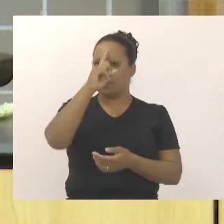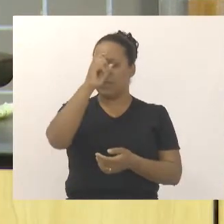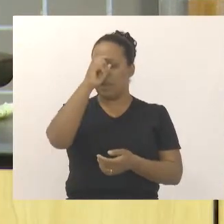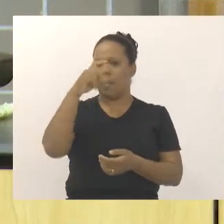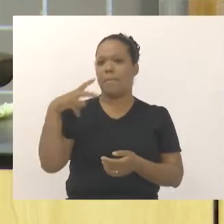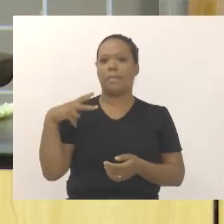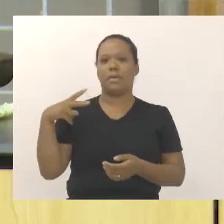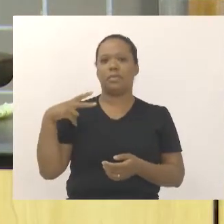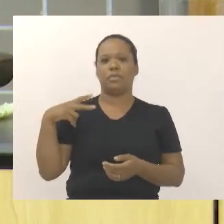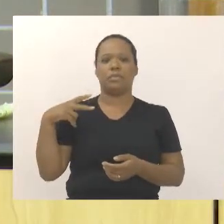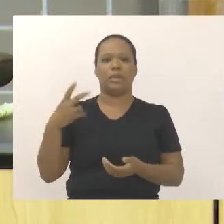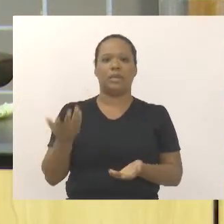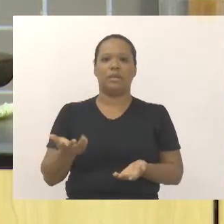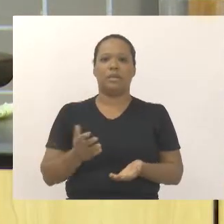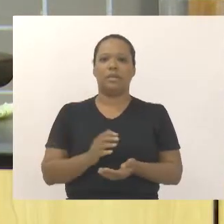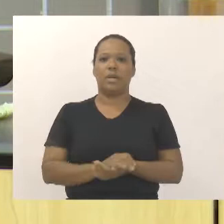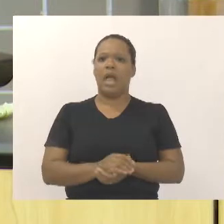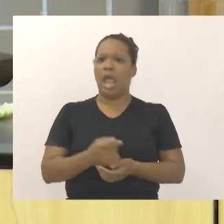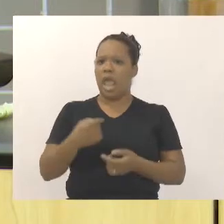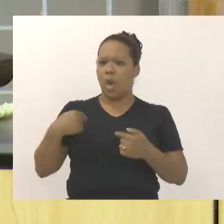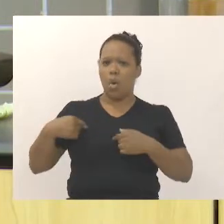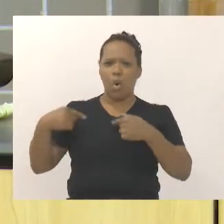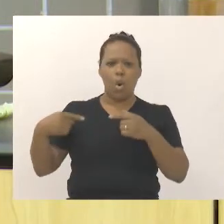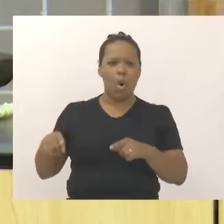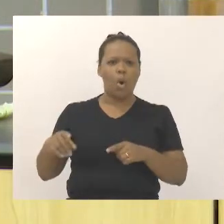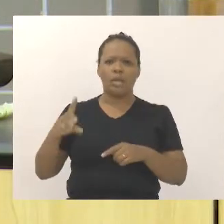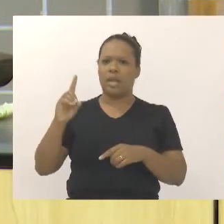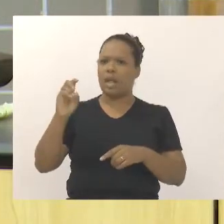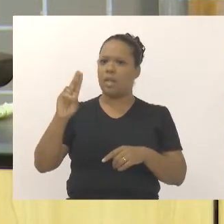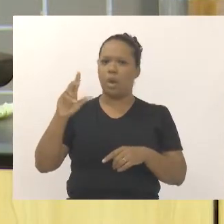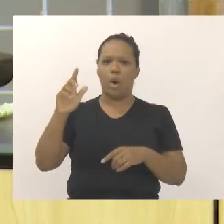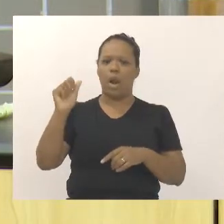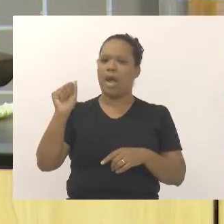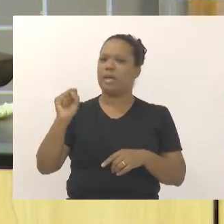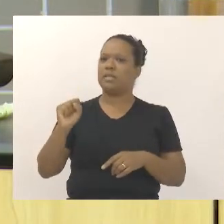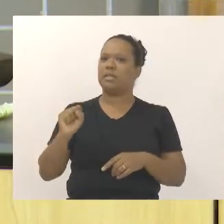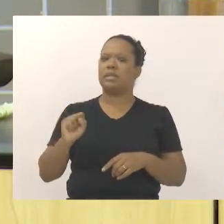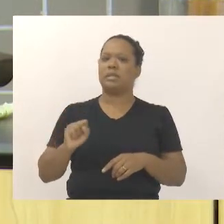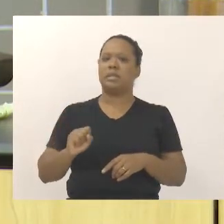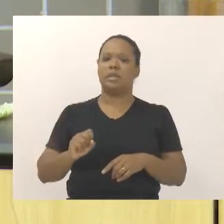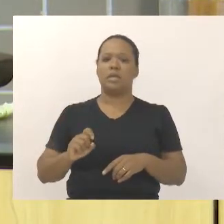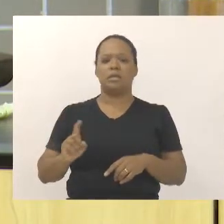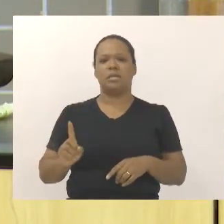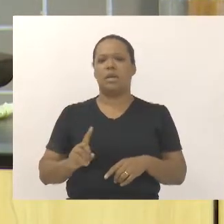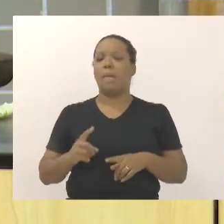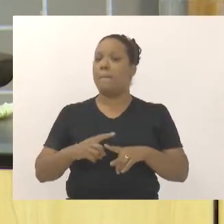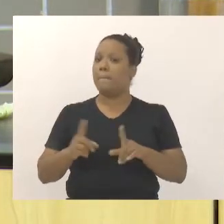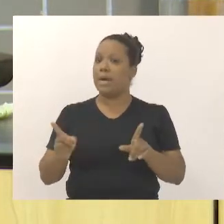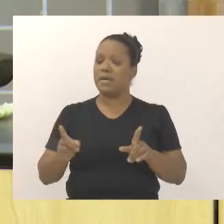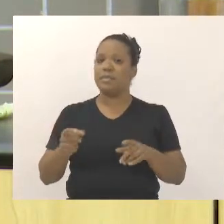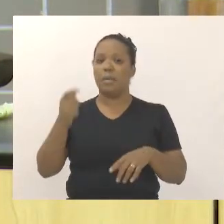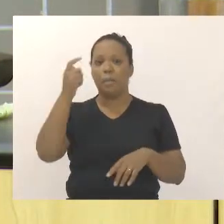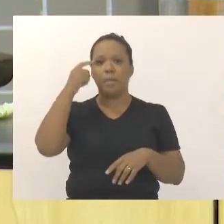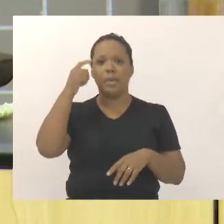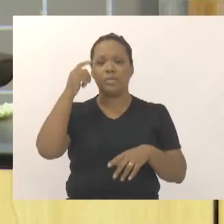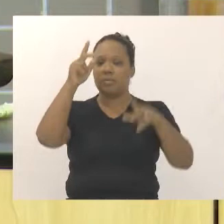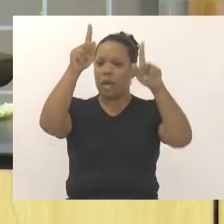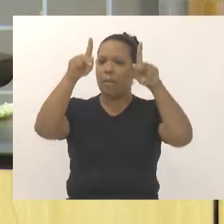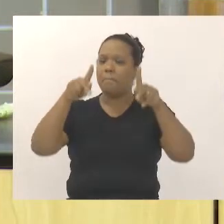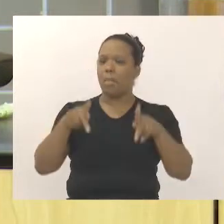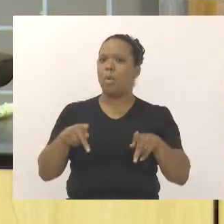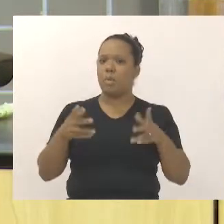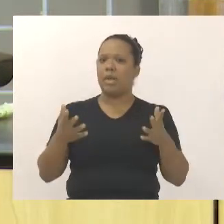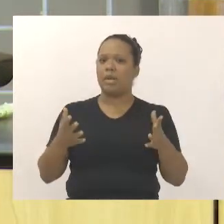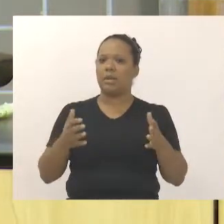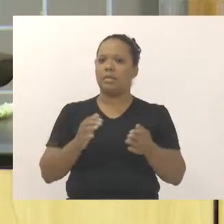Tá? Não sou contra as doulas, não, só que eu acho que na rede pública, eu posso estar enganado,